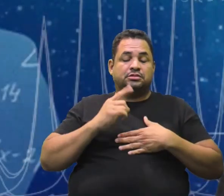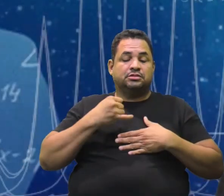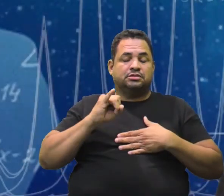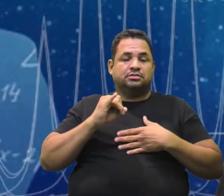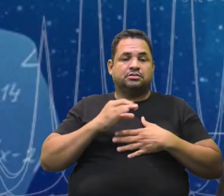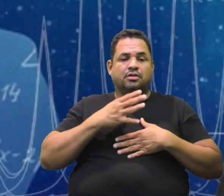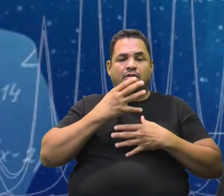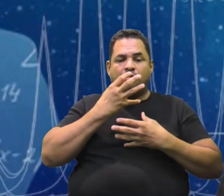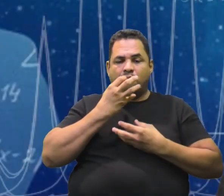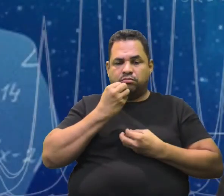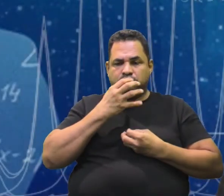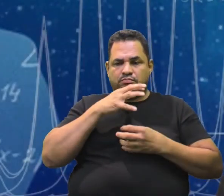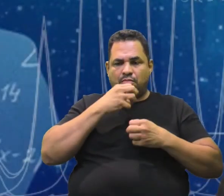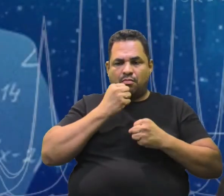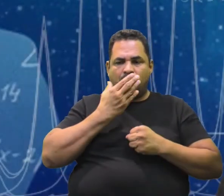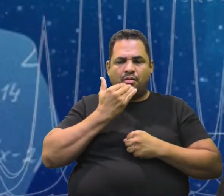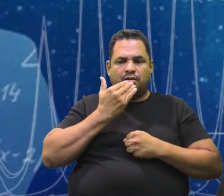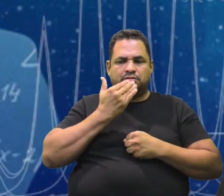mastigar convenientemente,